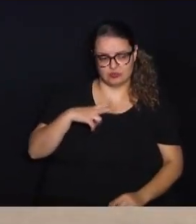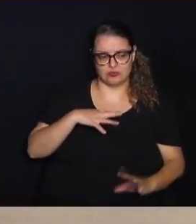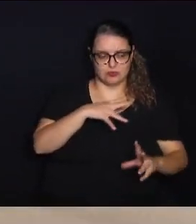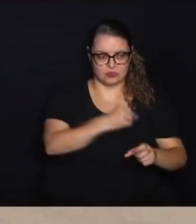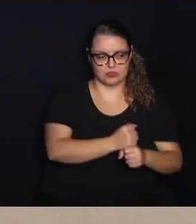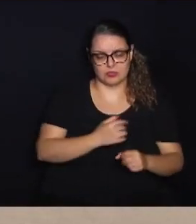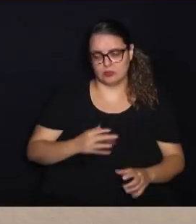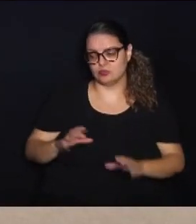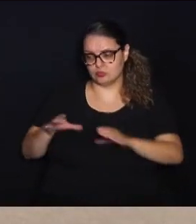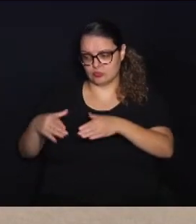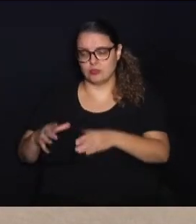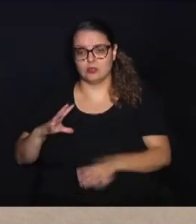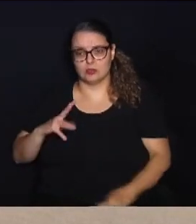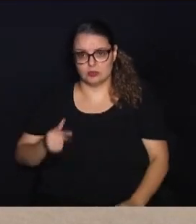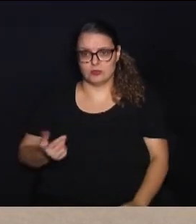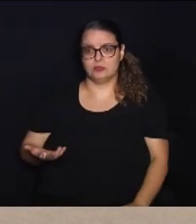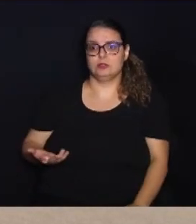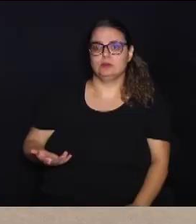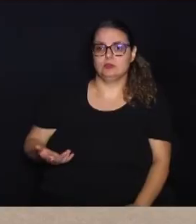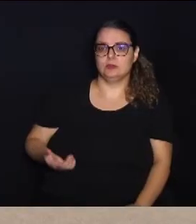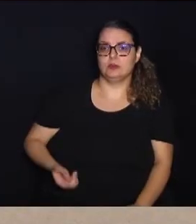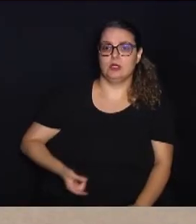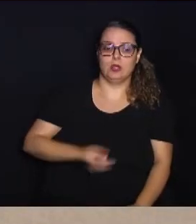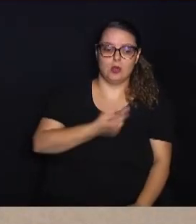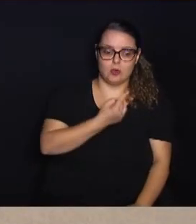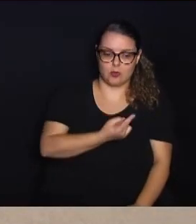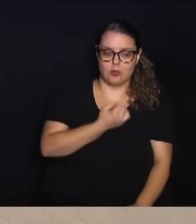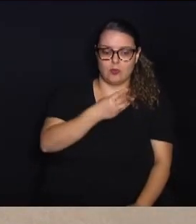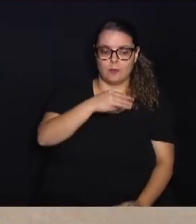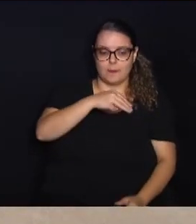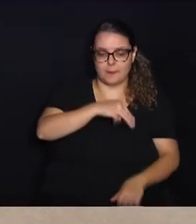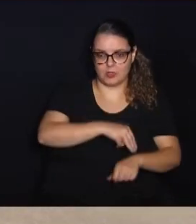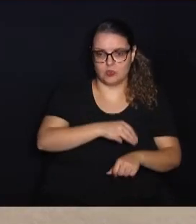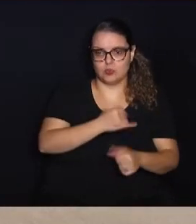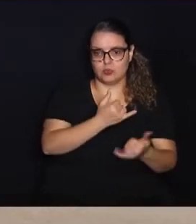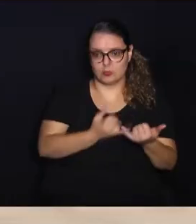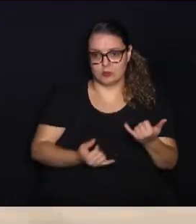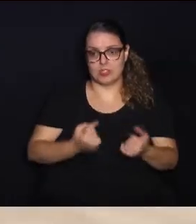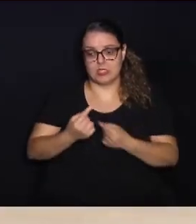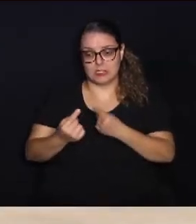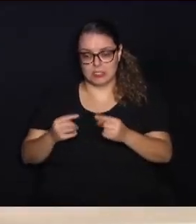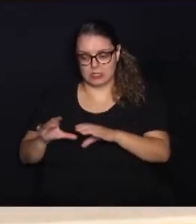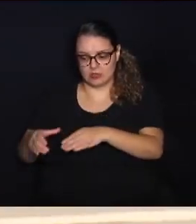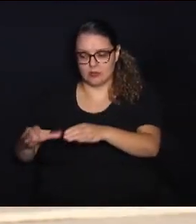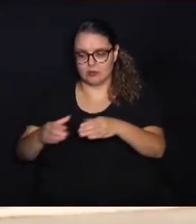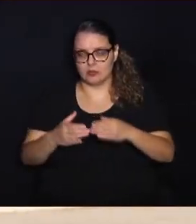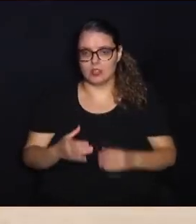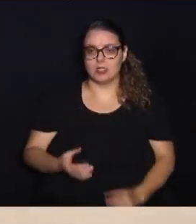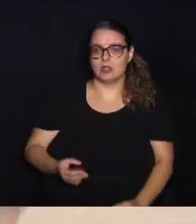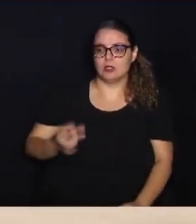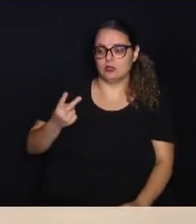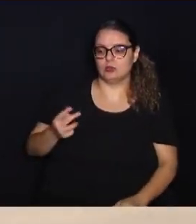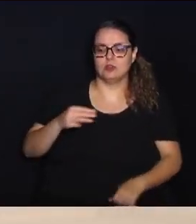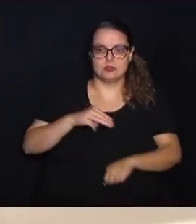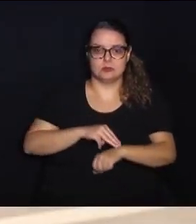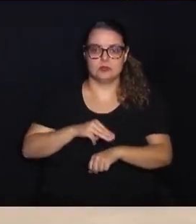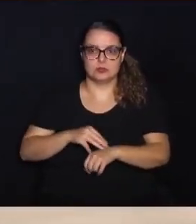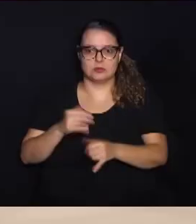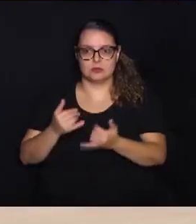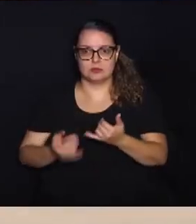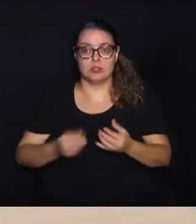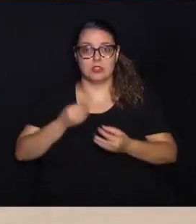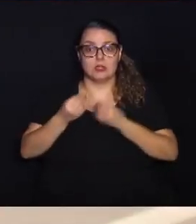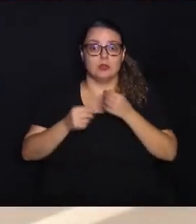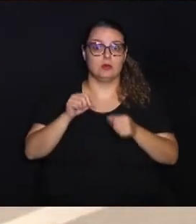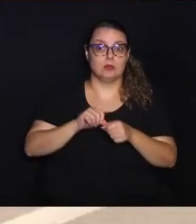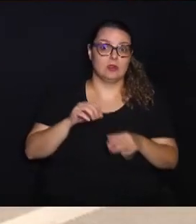pontuação? Bom, a pontuação ela é bastante complexa, então a gente tem uma banca de arbitragem e dentro dessa banca a gente